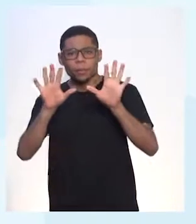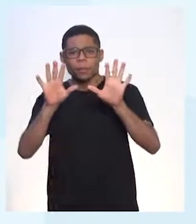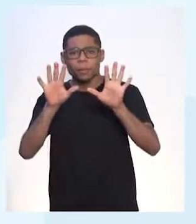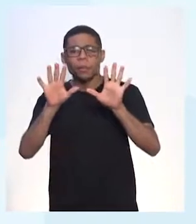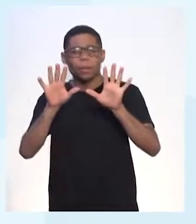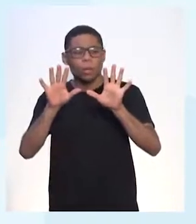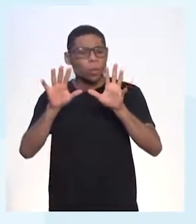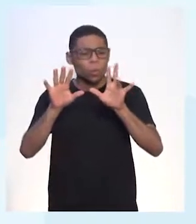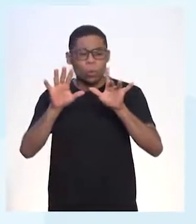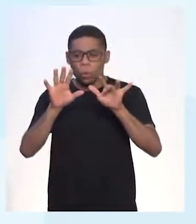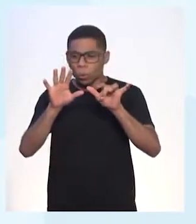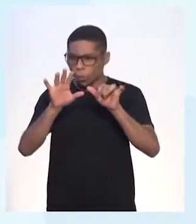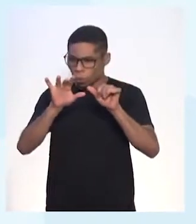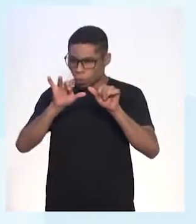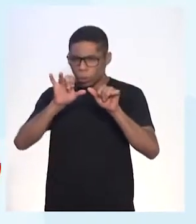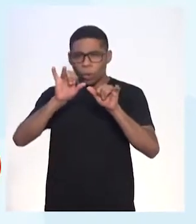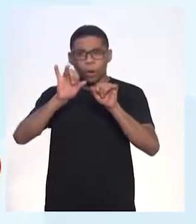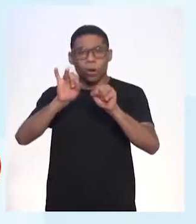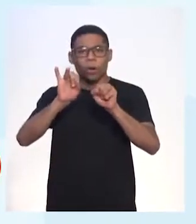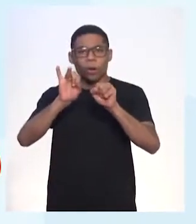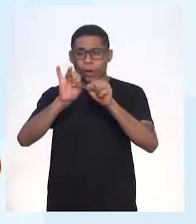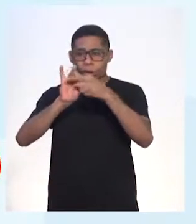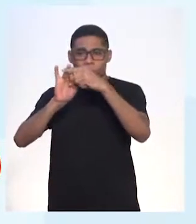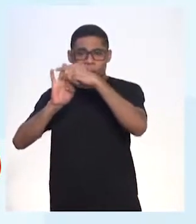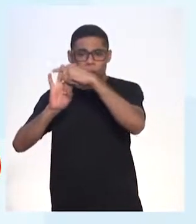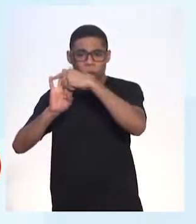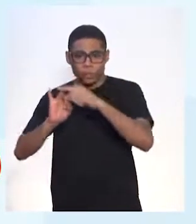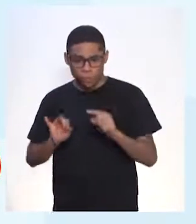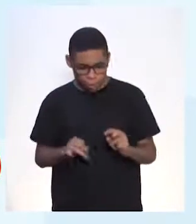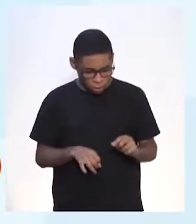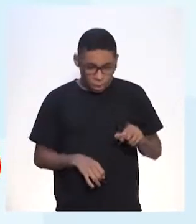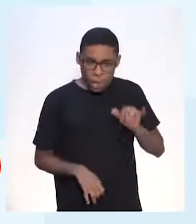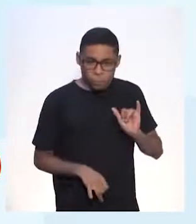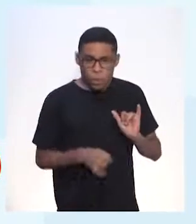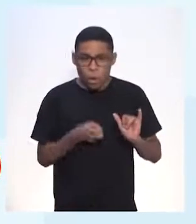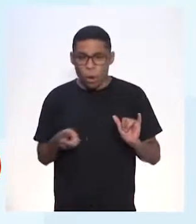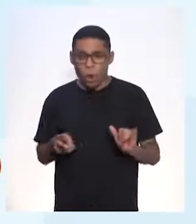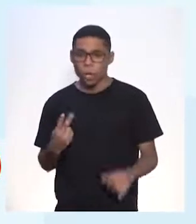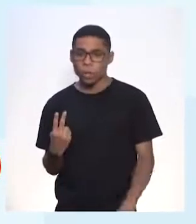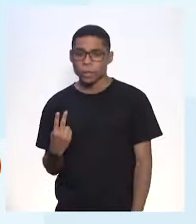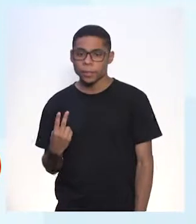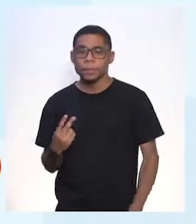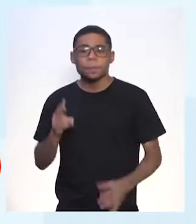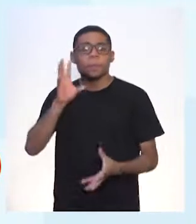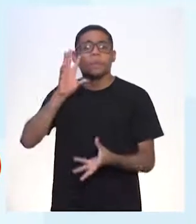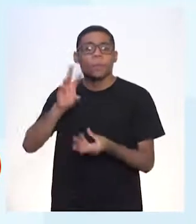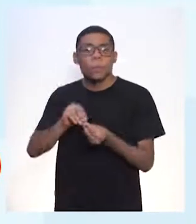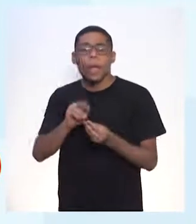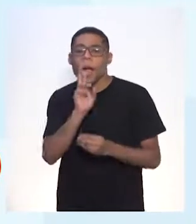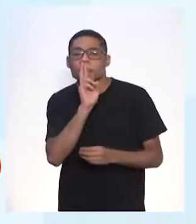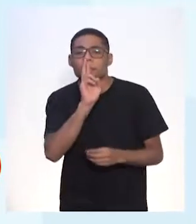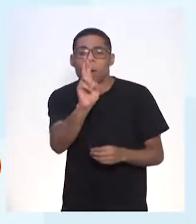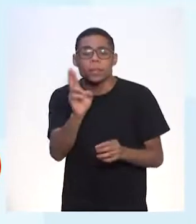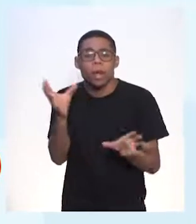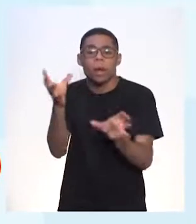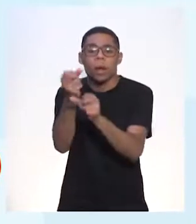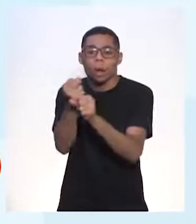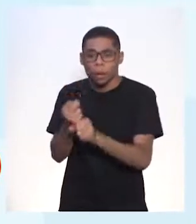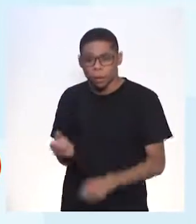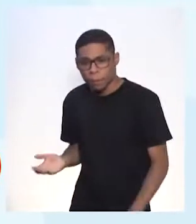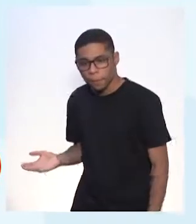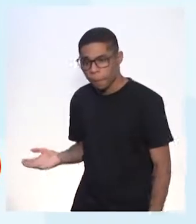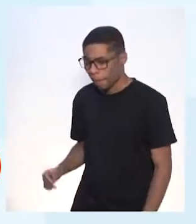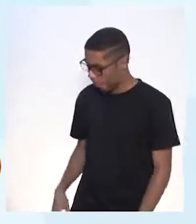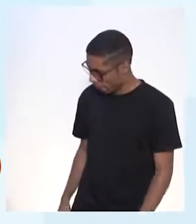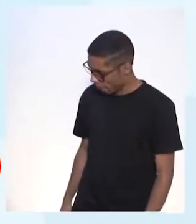matemática, a gente gosta muito disso, né? Ó, solução. A solução é 8, que é primeiro o valor de x,